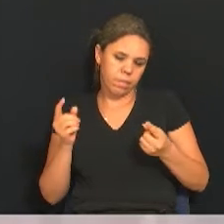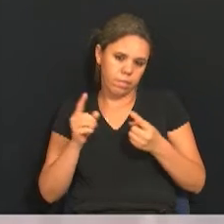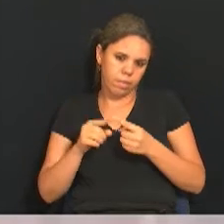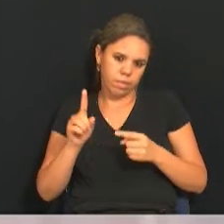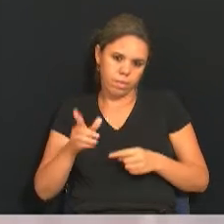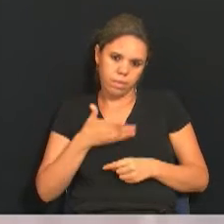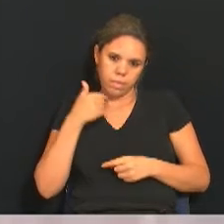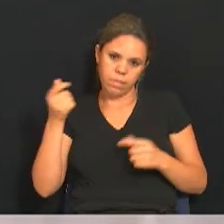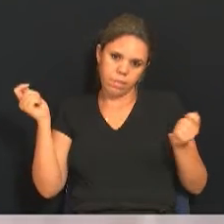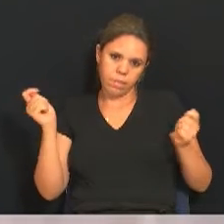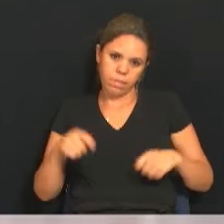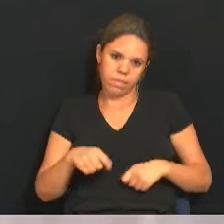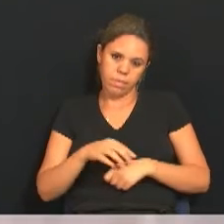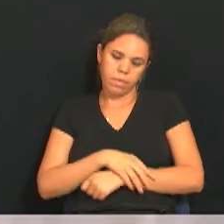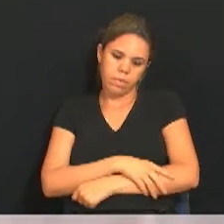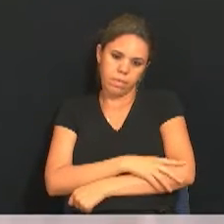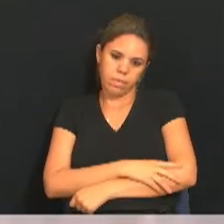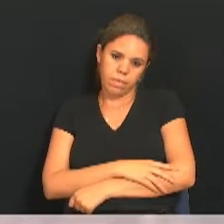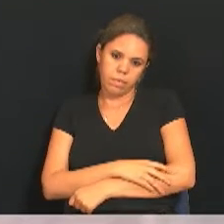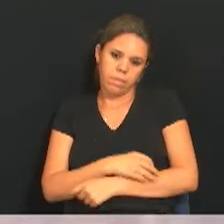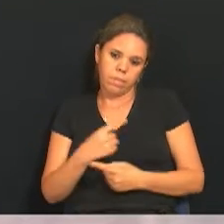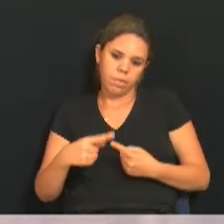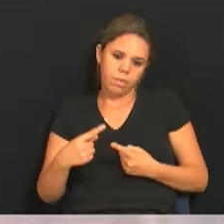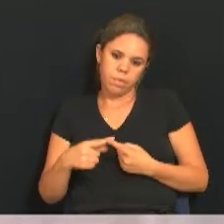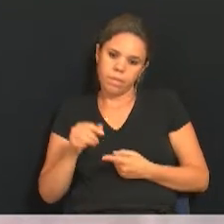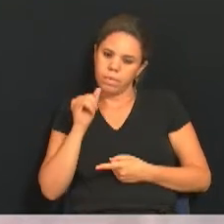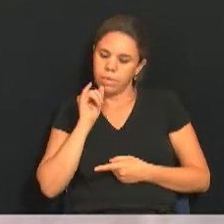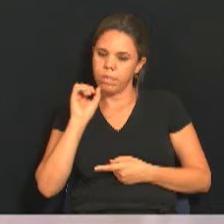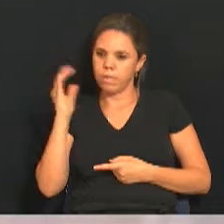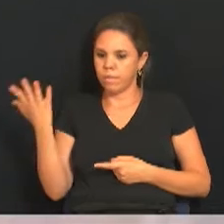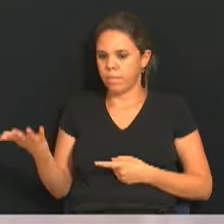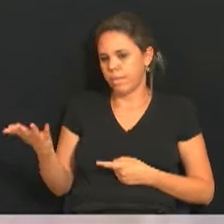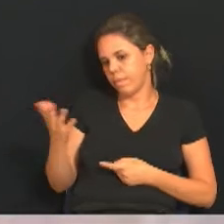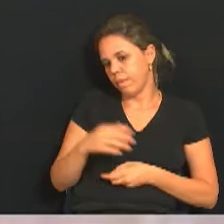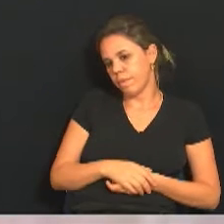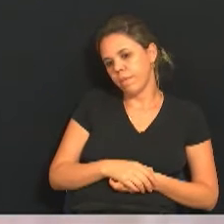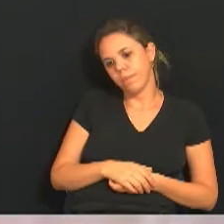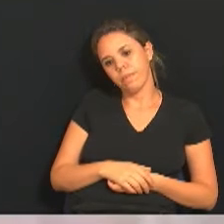melhores possíveis. Até porque, por exemplo, se houver uma